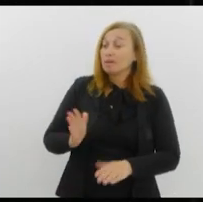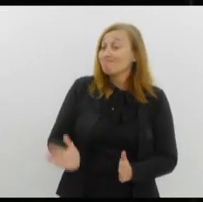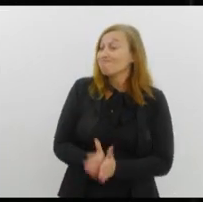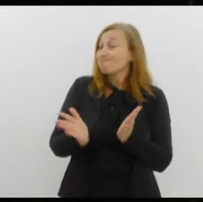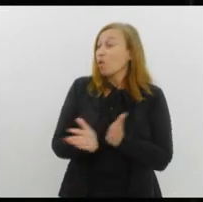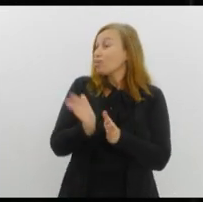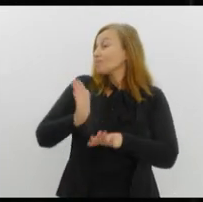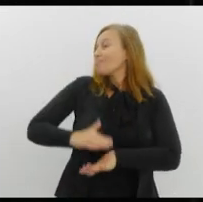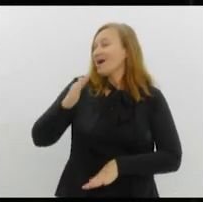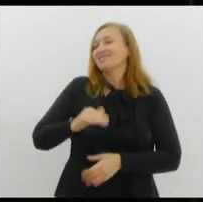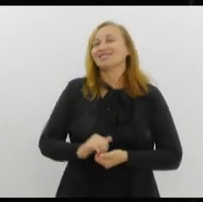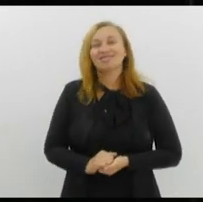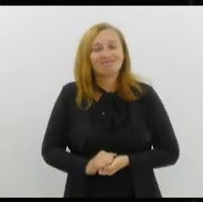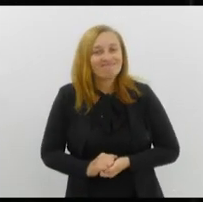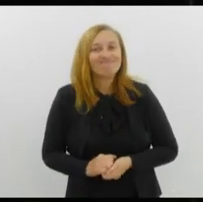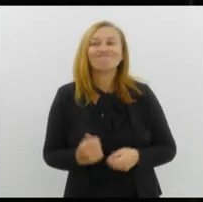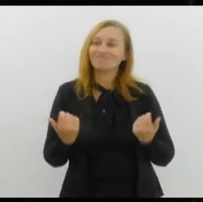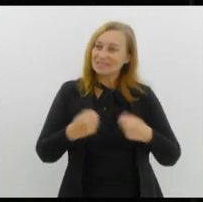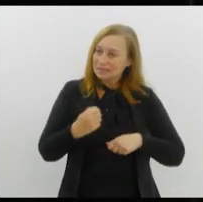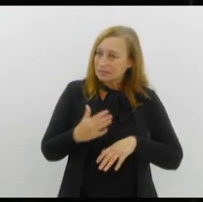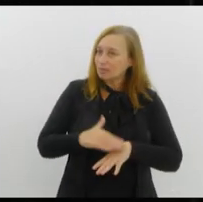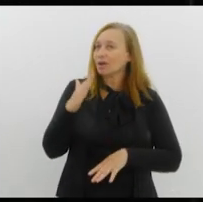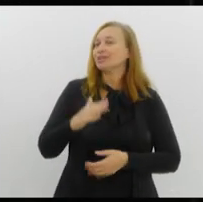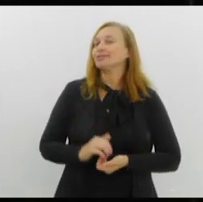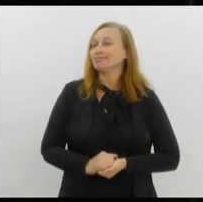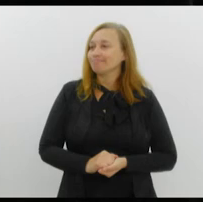pobres, os que mais precisam.